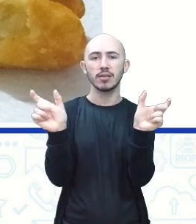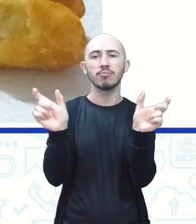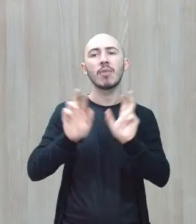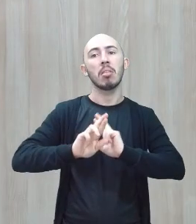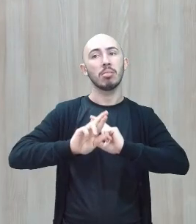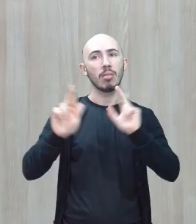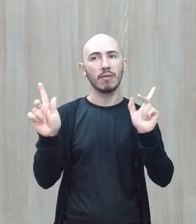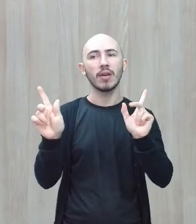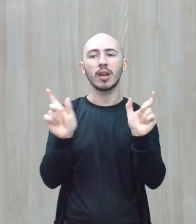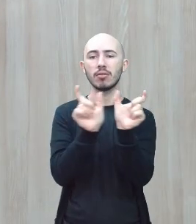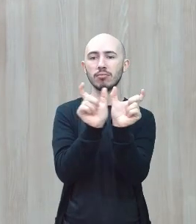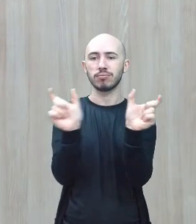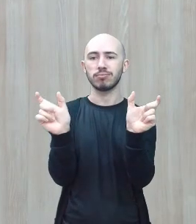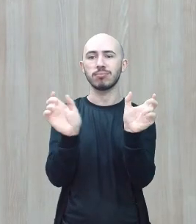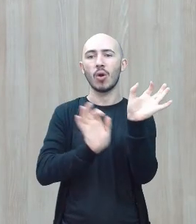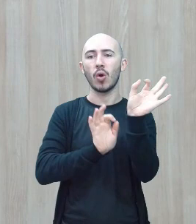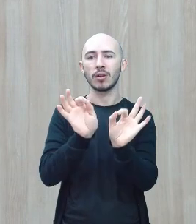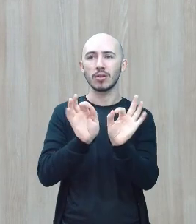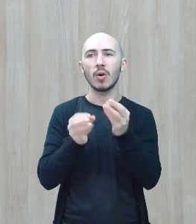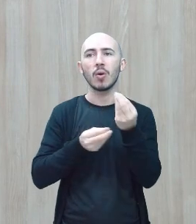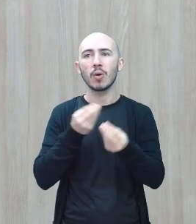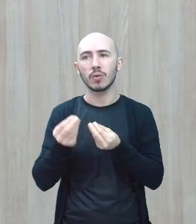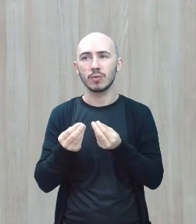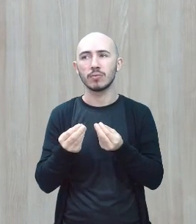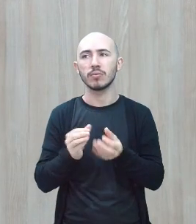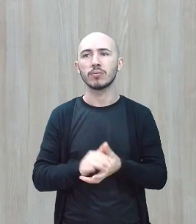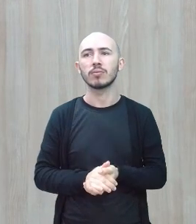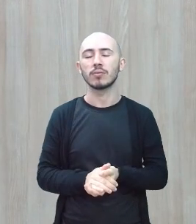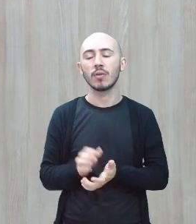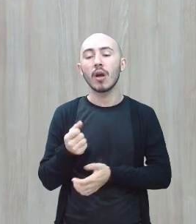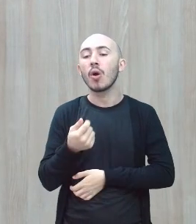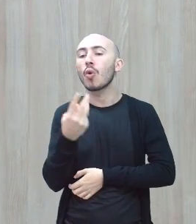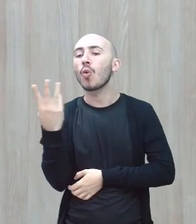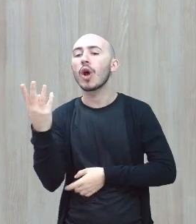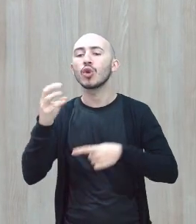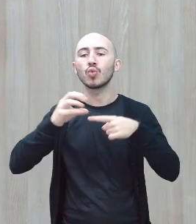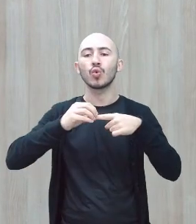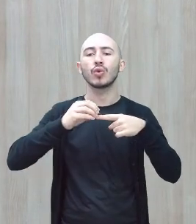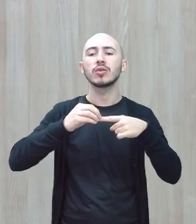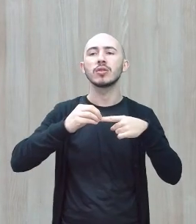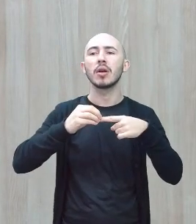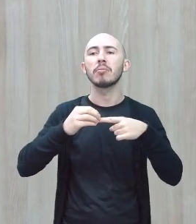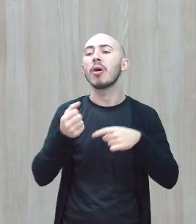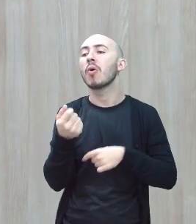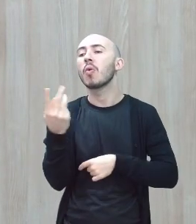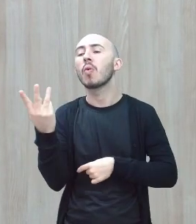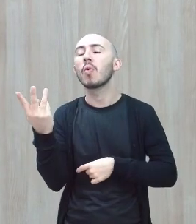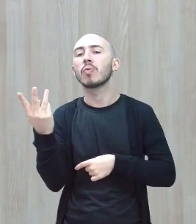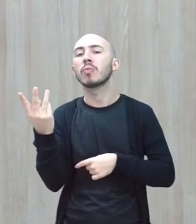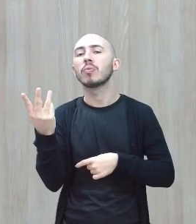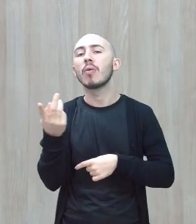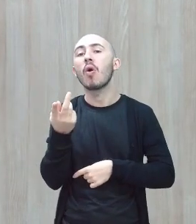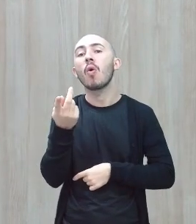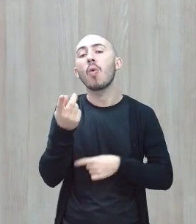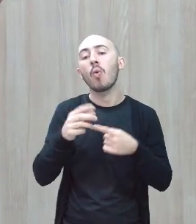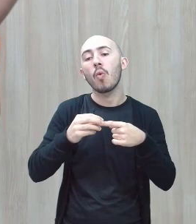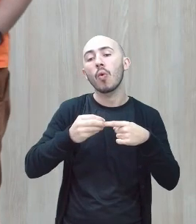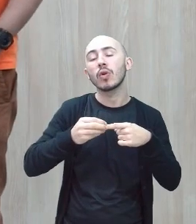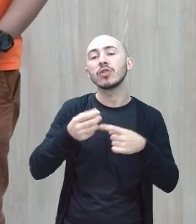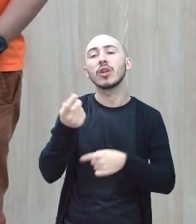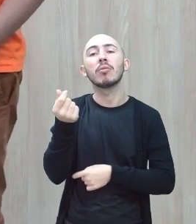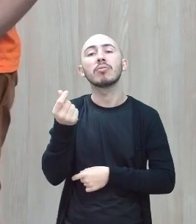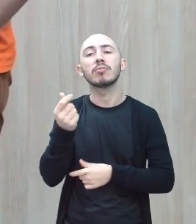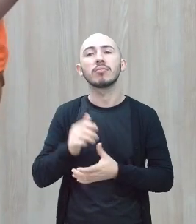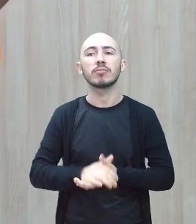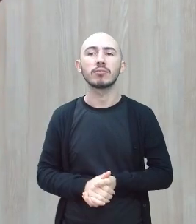is it, ou seja, quanto é isso, e aqui é quanto a coxinha custa. Usou o verbo, usa o auxiliar do